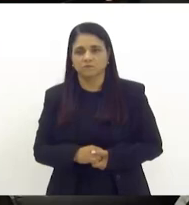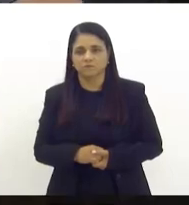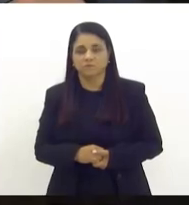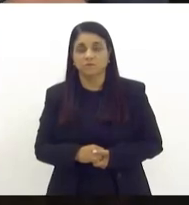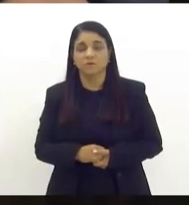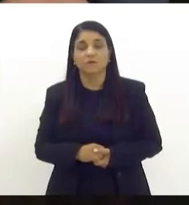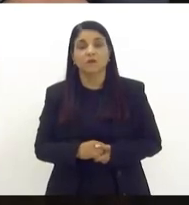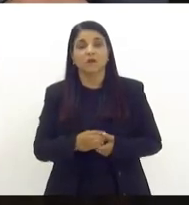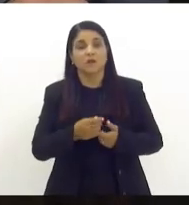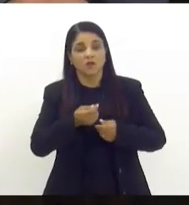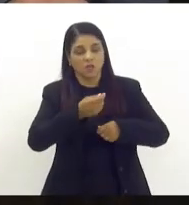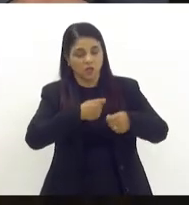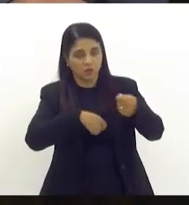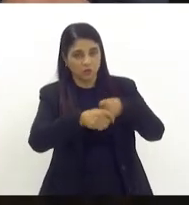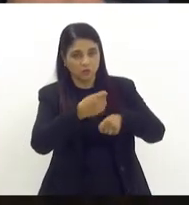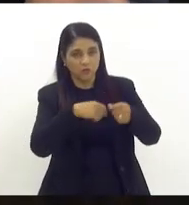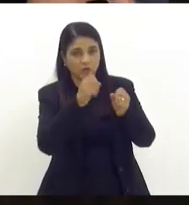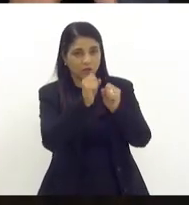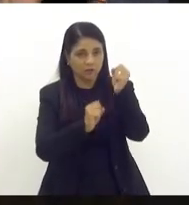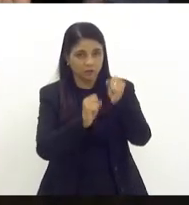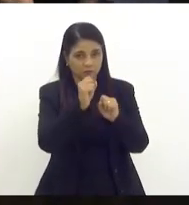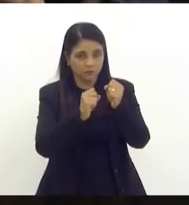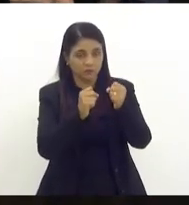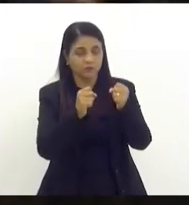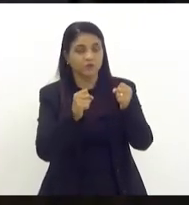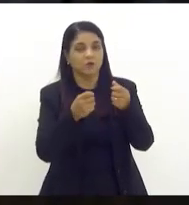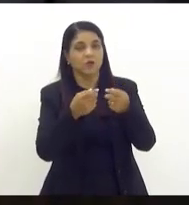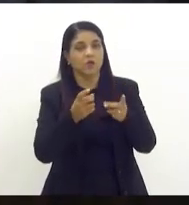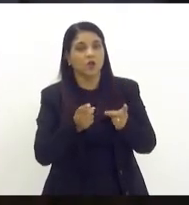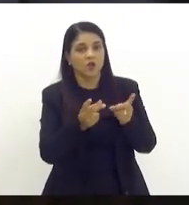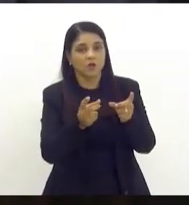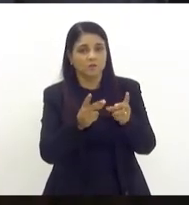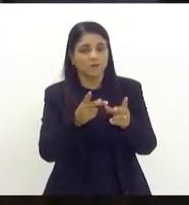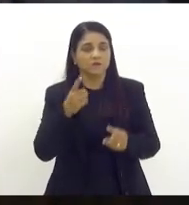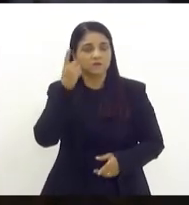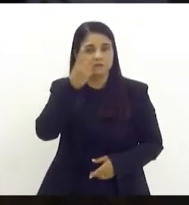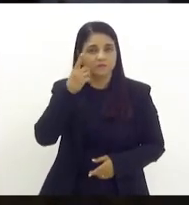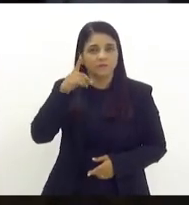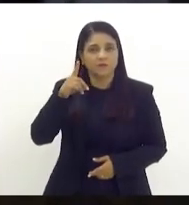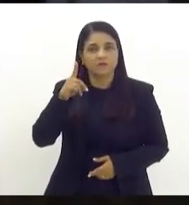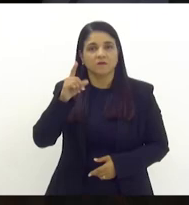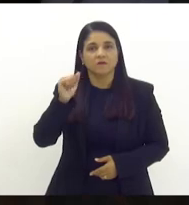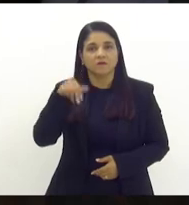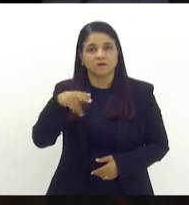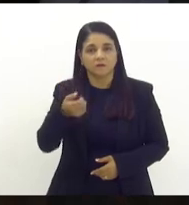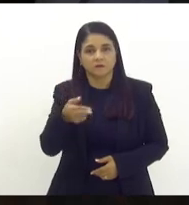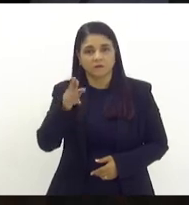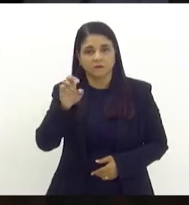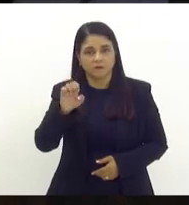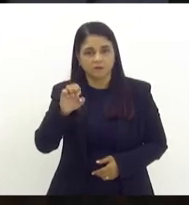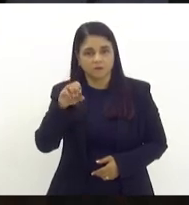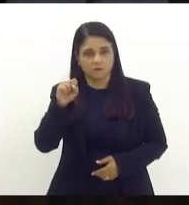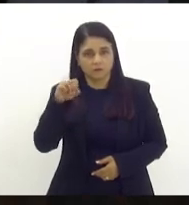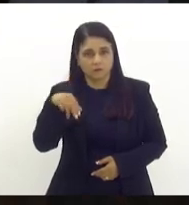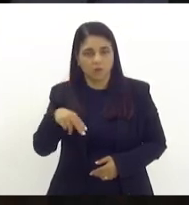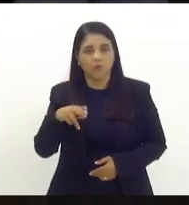economia indústria comércio Anderson Moraes Daniel liberou Célia Jordão